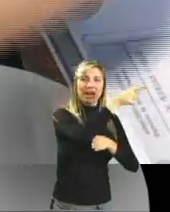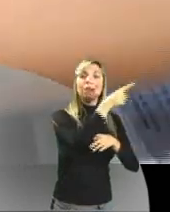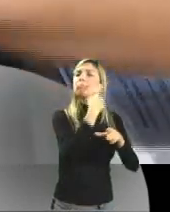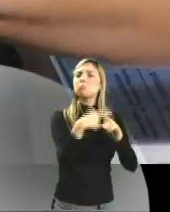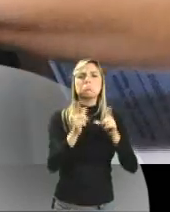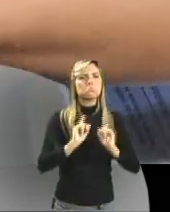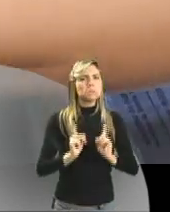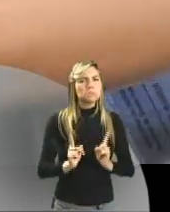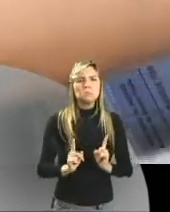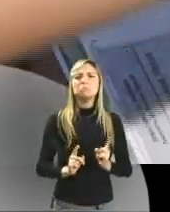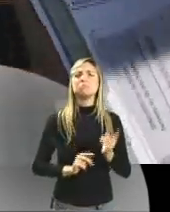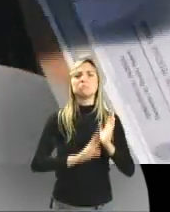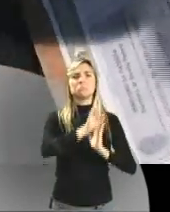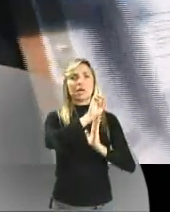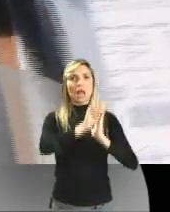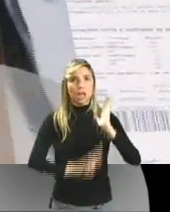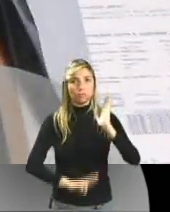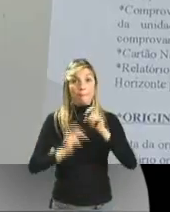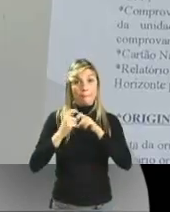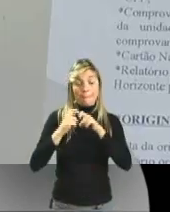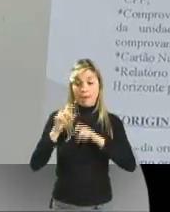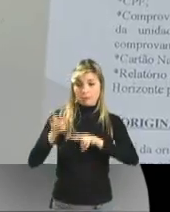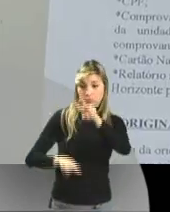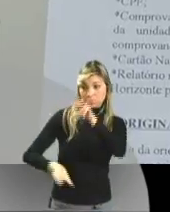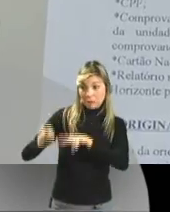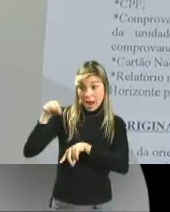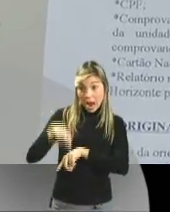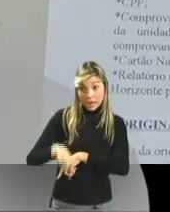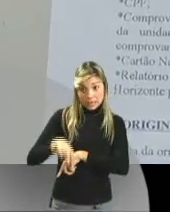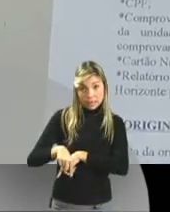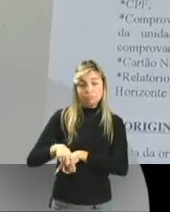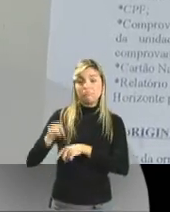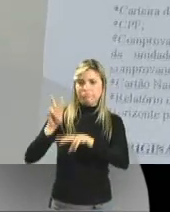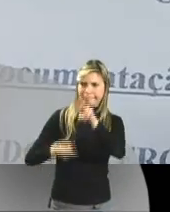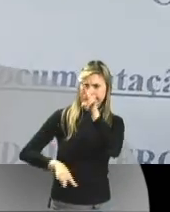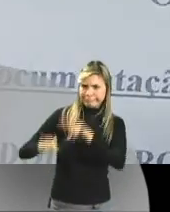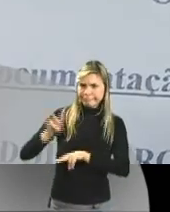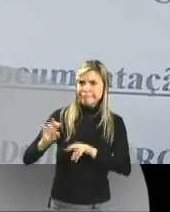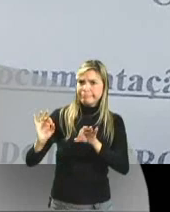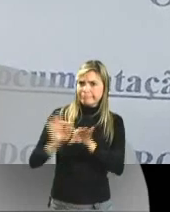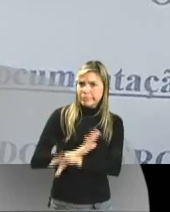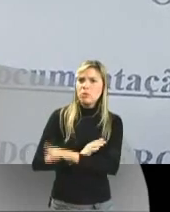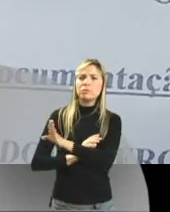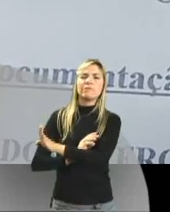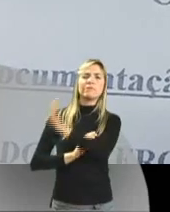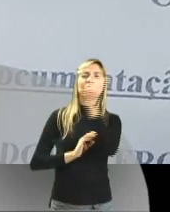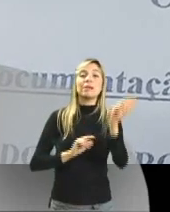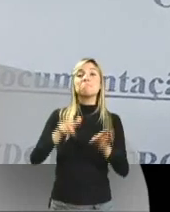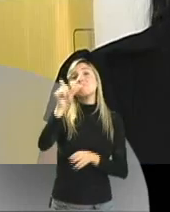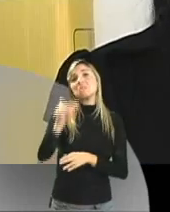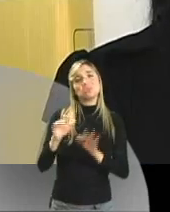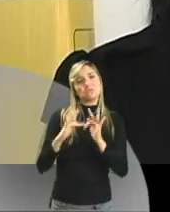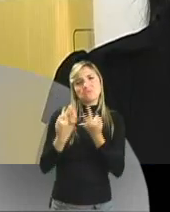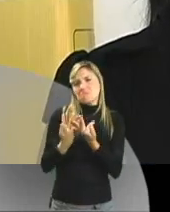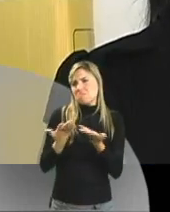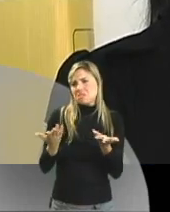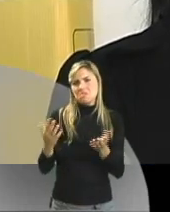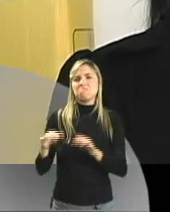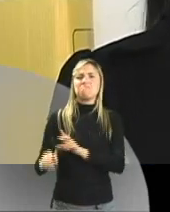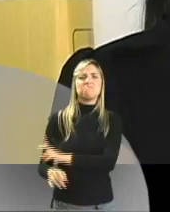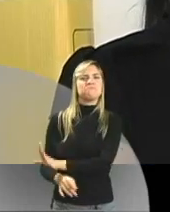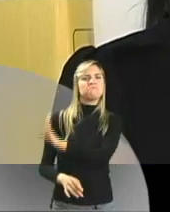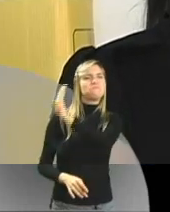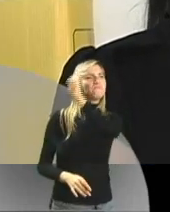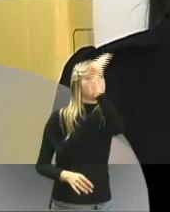eles trazem um relatório médico constando essa impossibilidade. Alguém da família, representando o